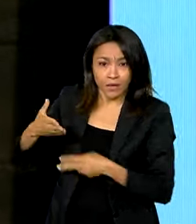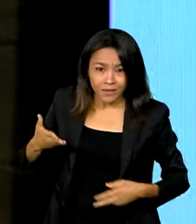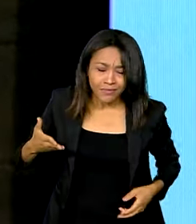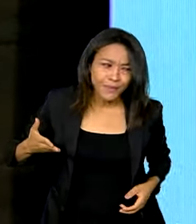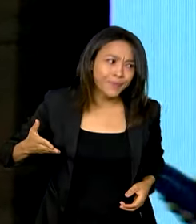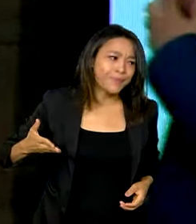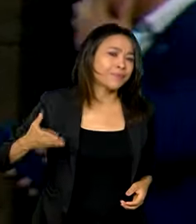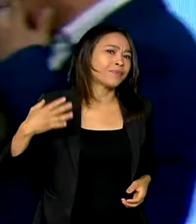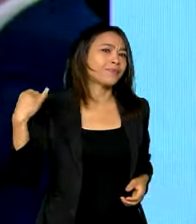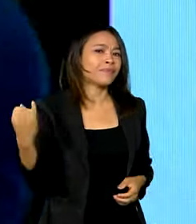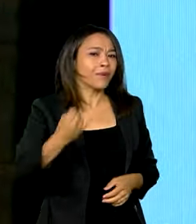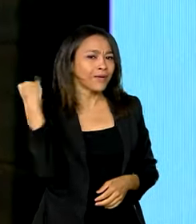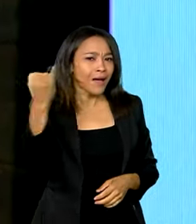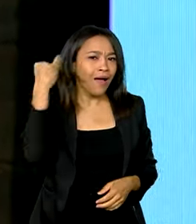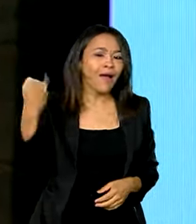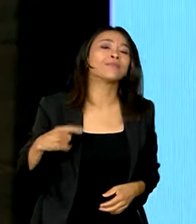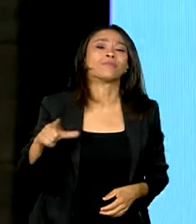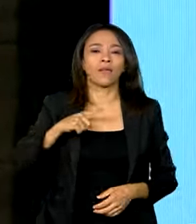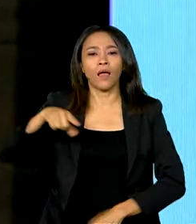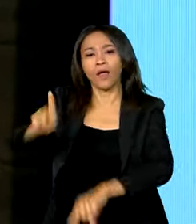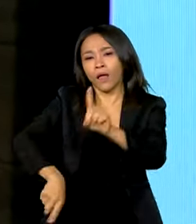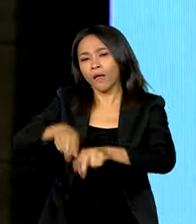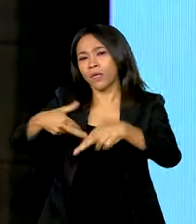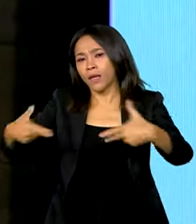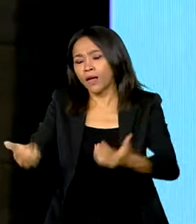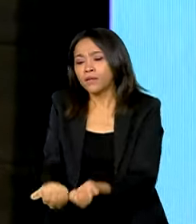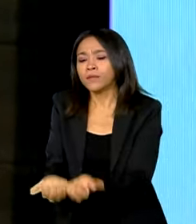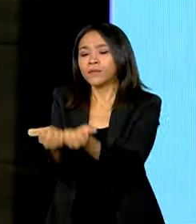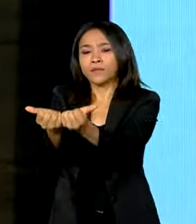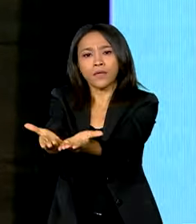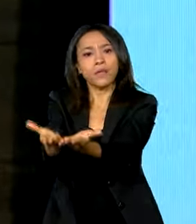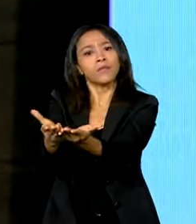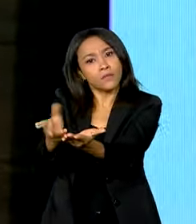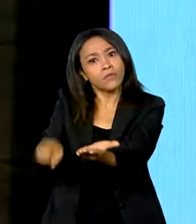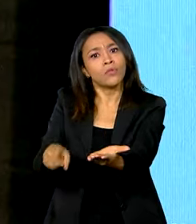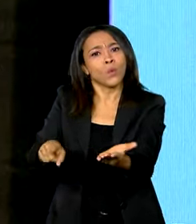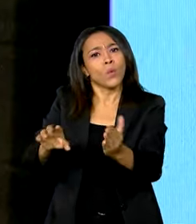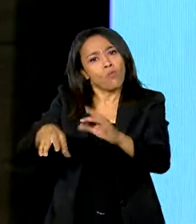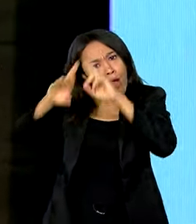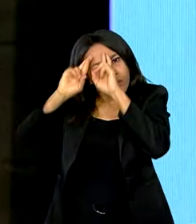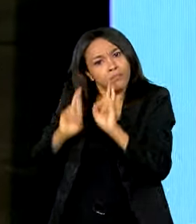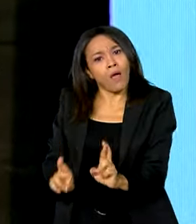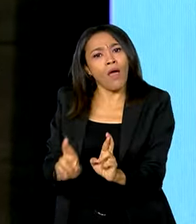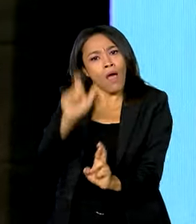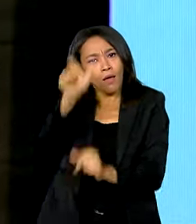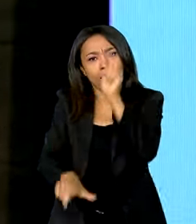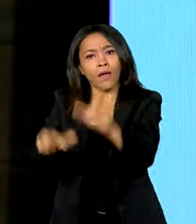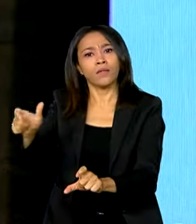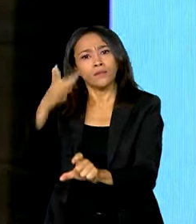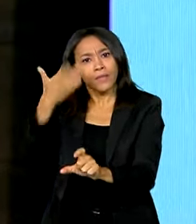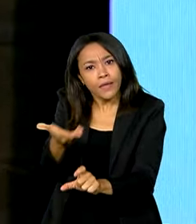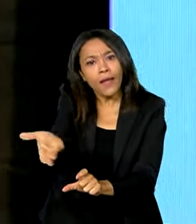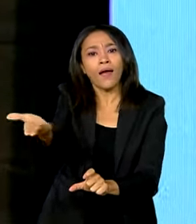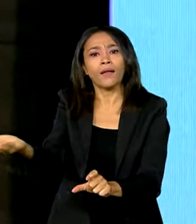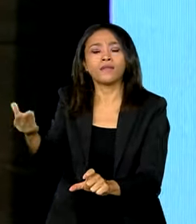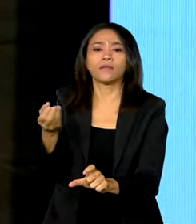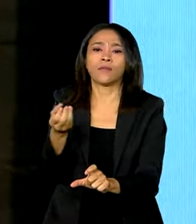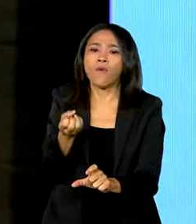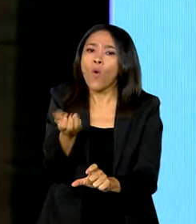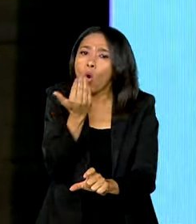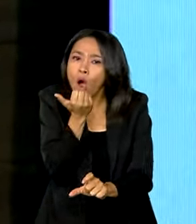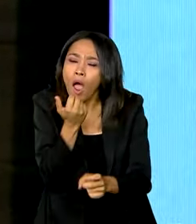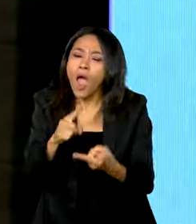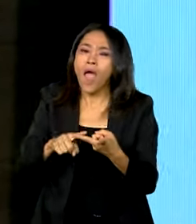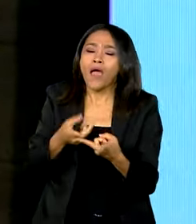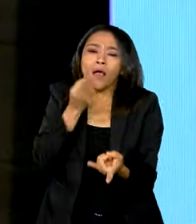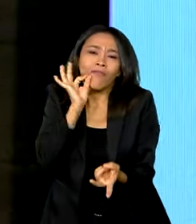disse a vocês, dos equipamentos, nós vamos então entregando emprego, dando dignidade às pessoas e a certeza de que elas vão poder comer, elas vão poder tomar